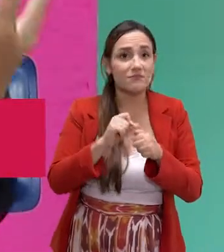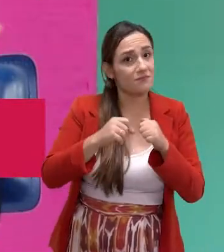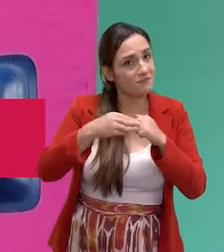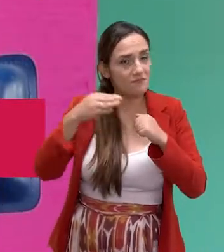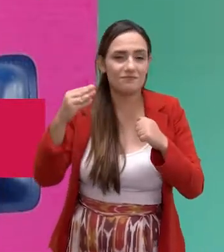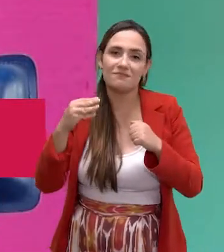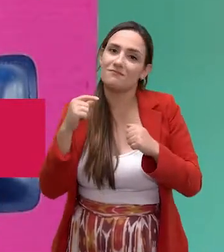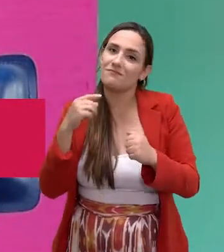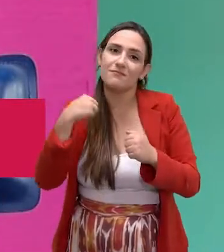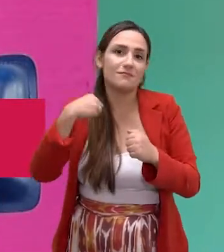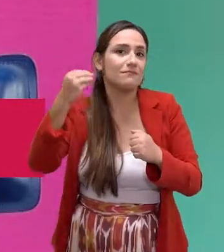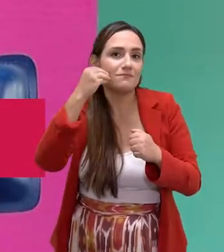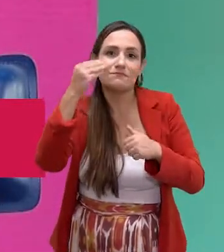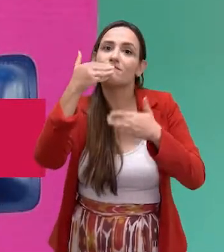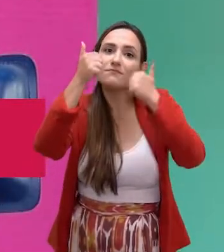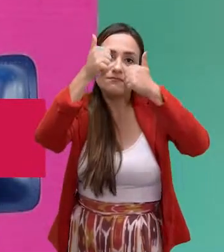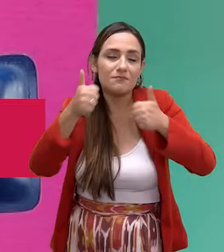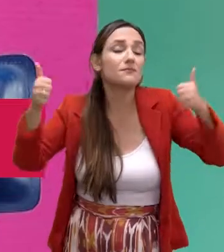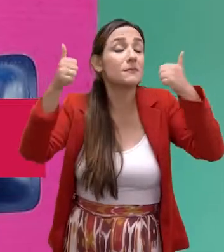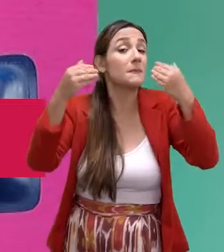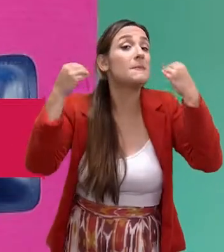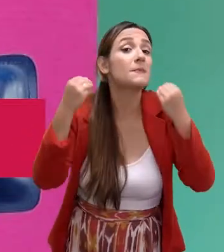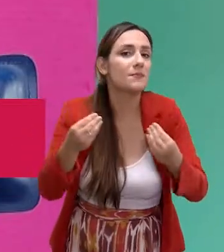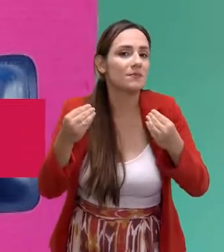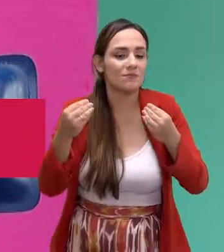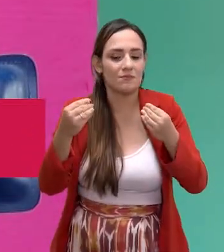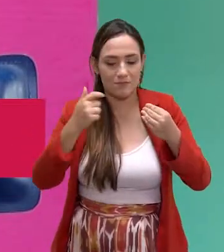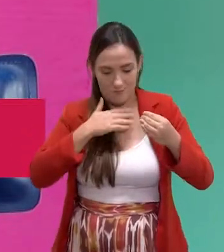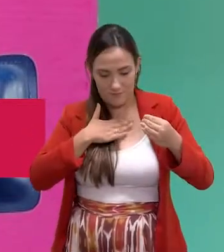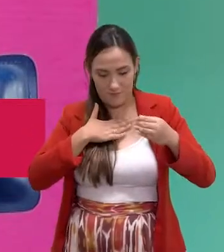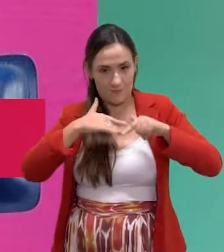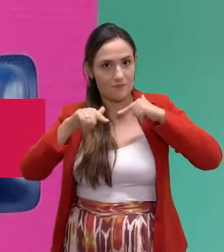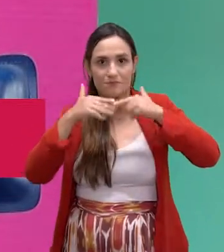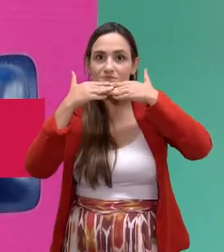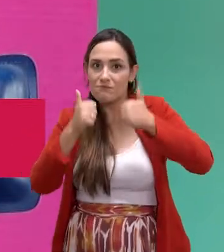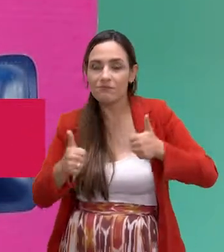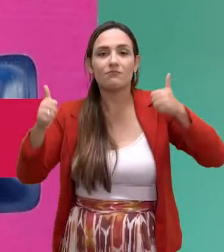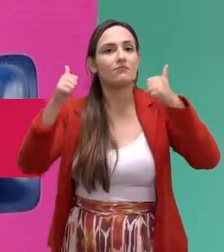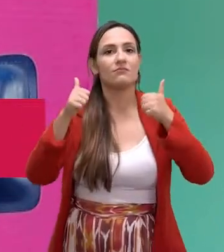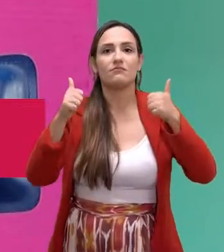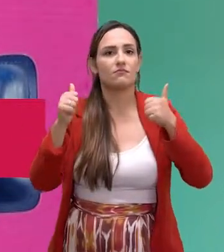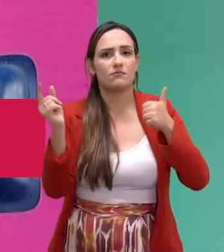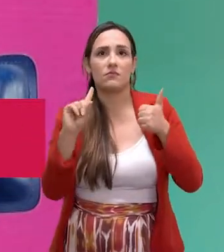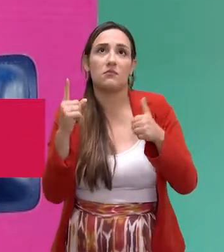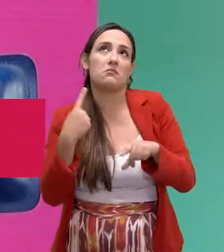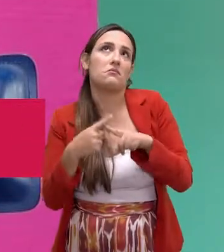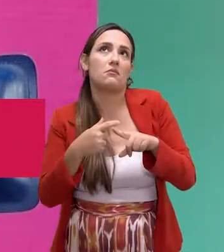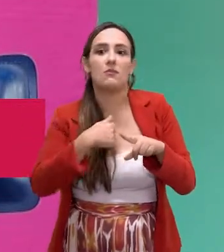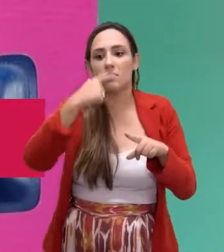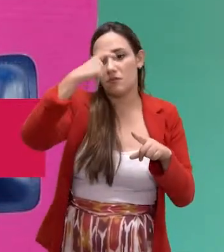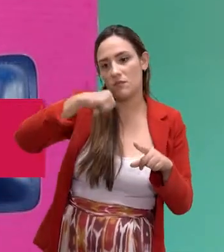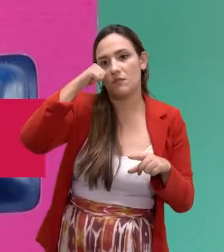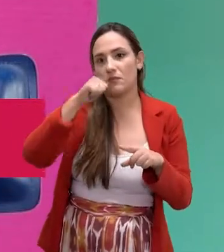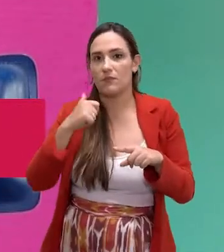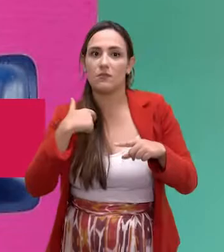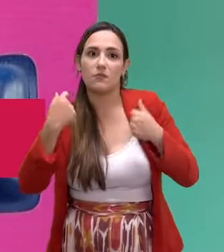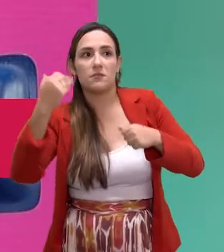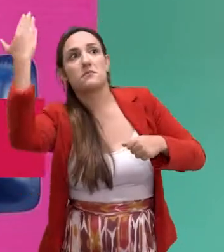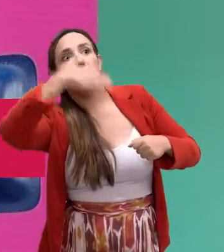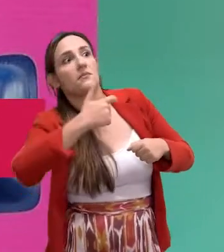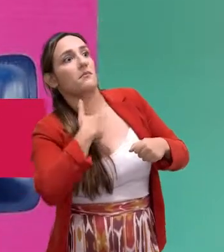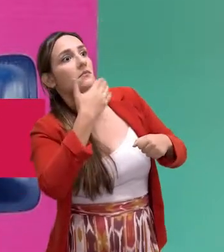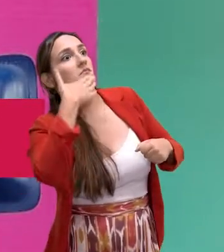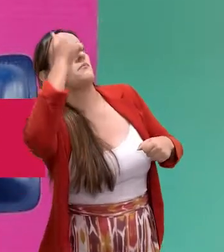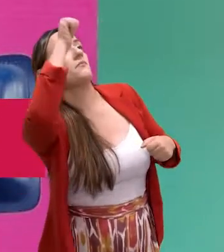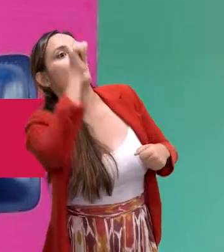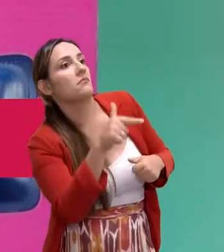sempre tentando melhorar para poder dar o meu melhor naquilo que eu faço, mas não por ser mulher e ter que provar para alguém que por